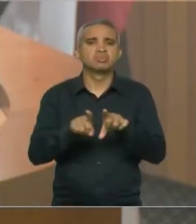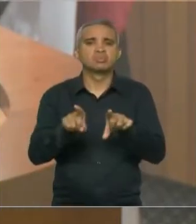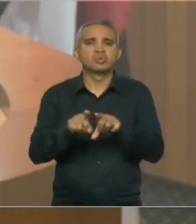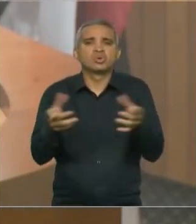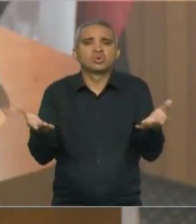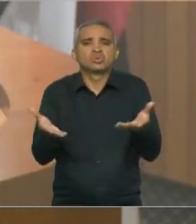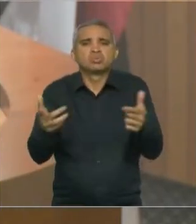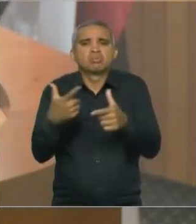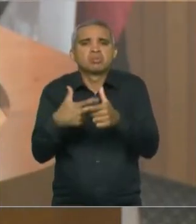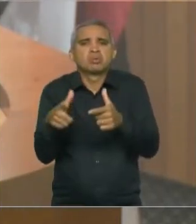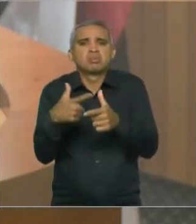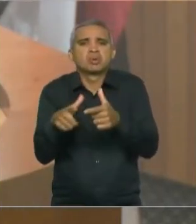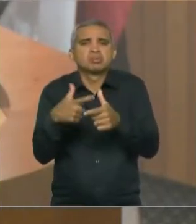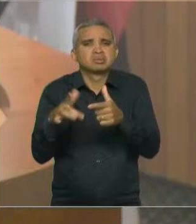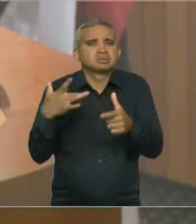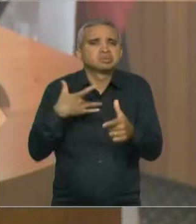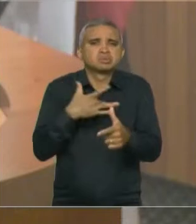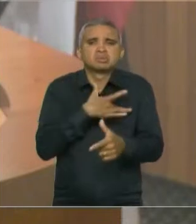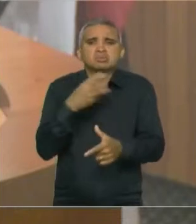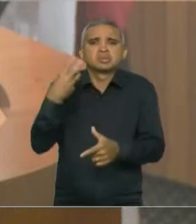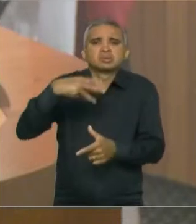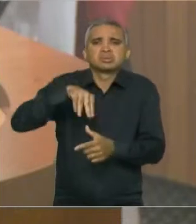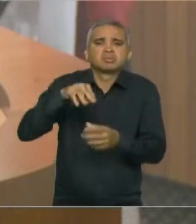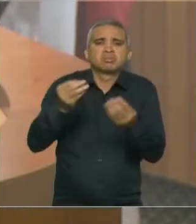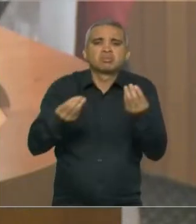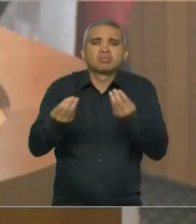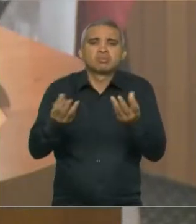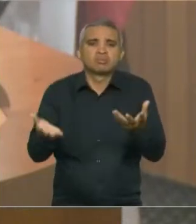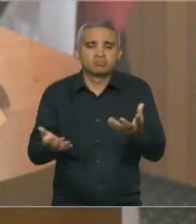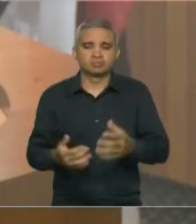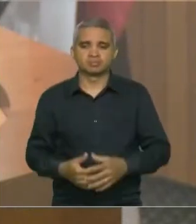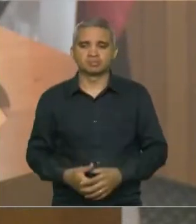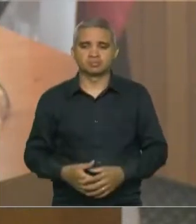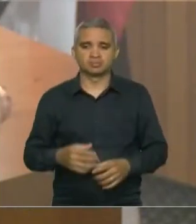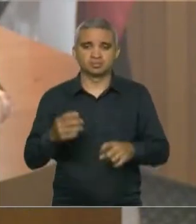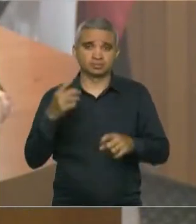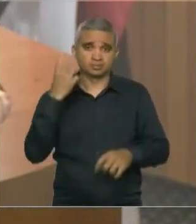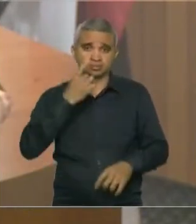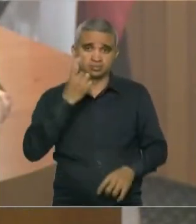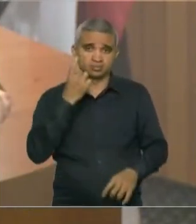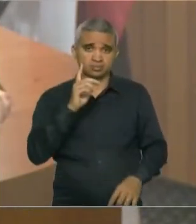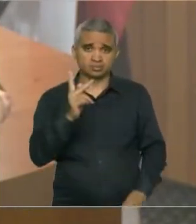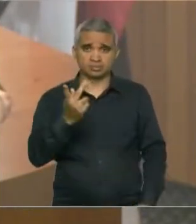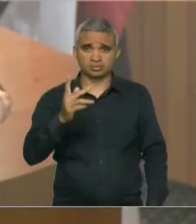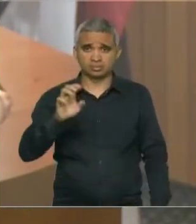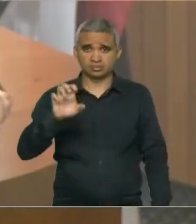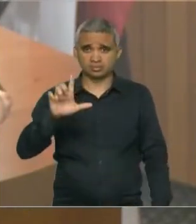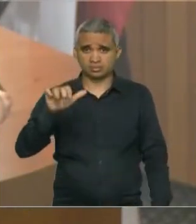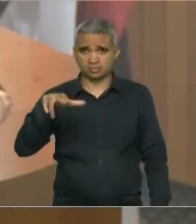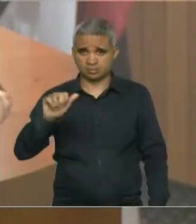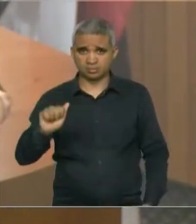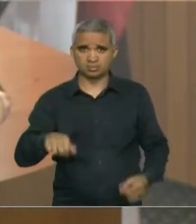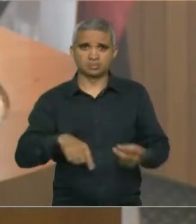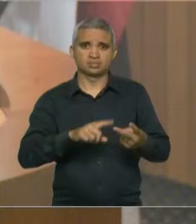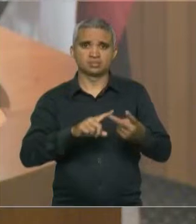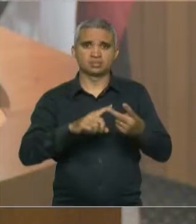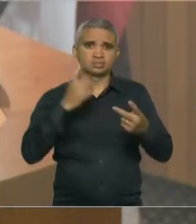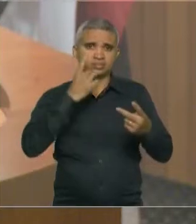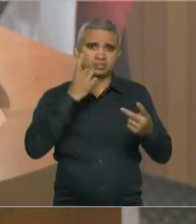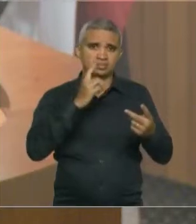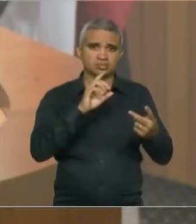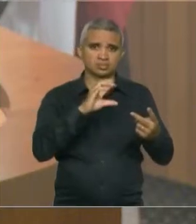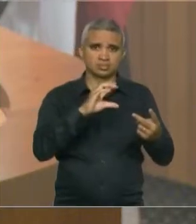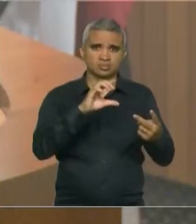estadual de saúde. Deputada Helena, deputada Cleide, Vossas Excelências como médicas e excelentes